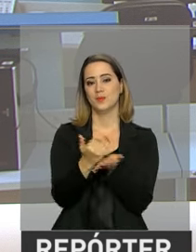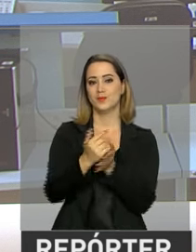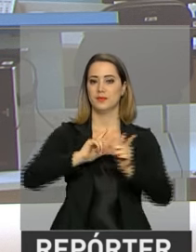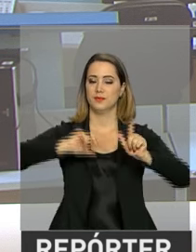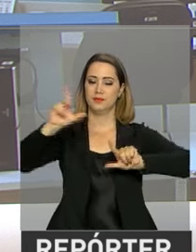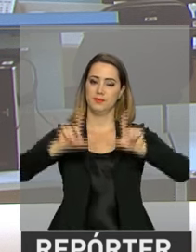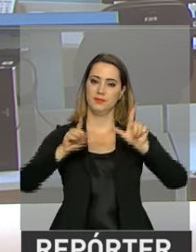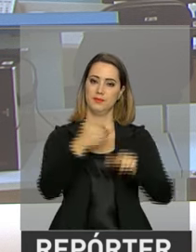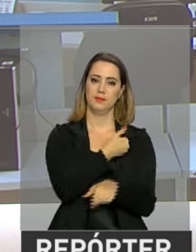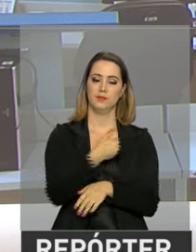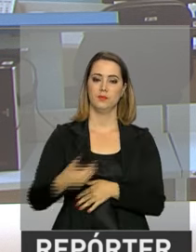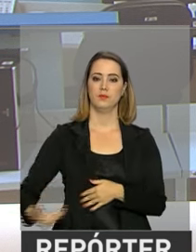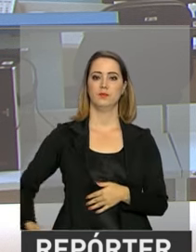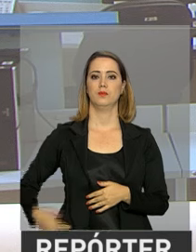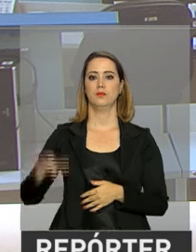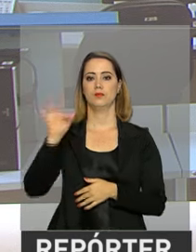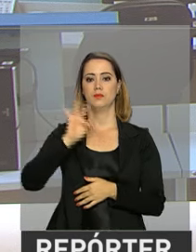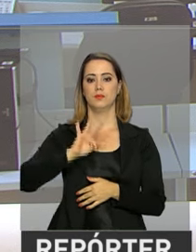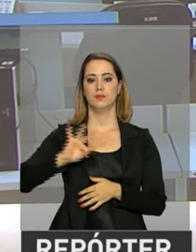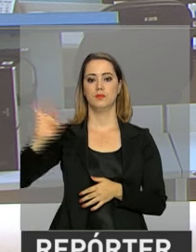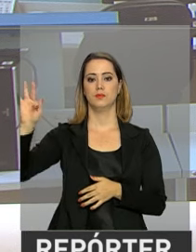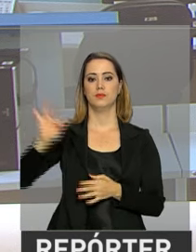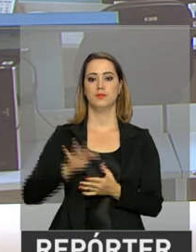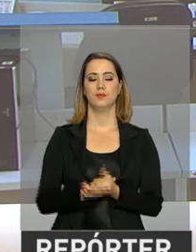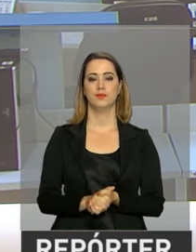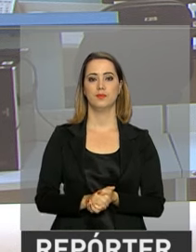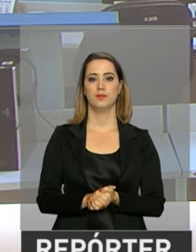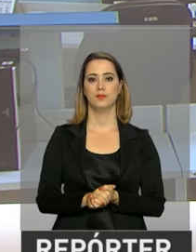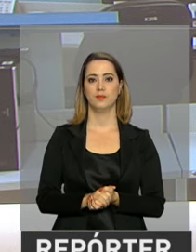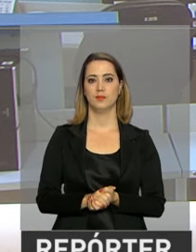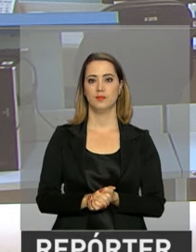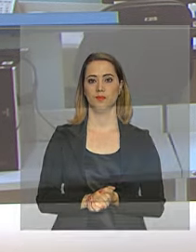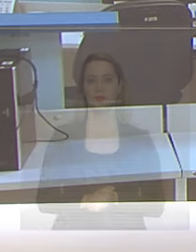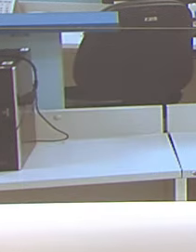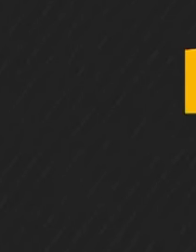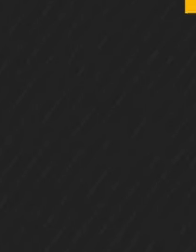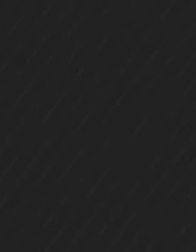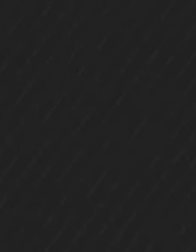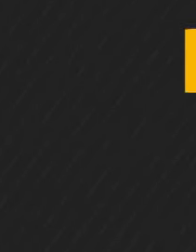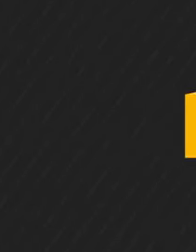continue com a gente aqui na NBR a TV do Governo Federal